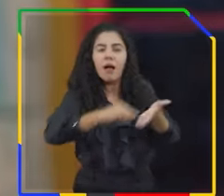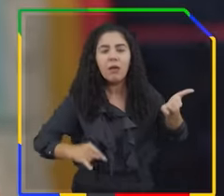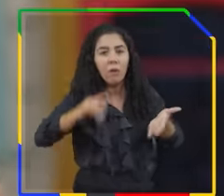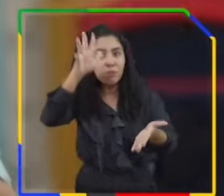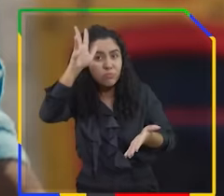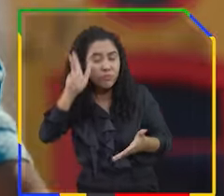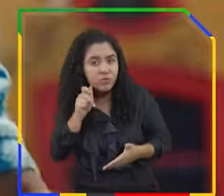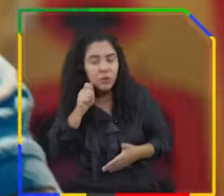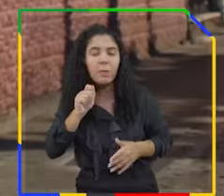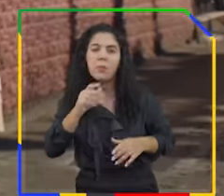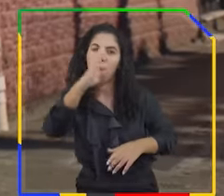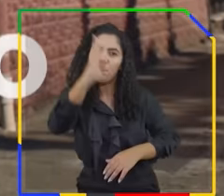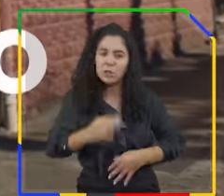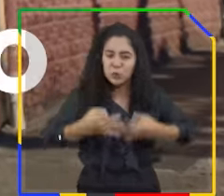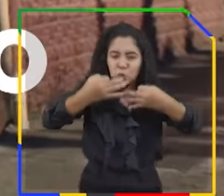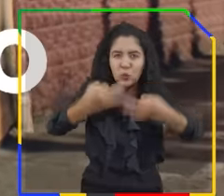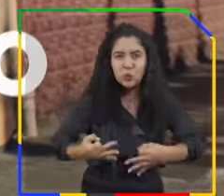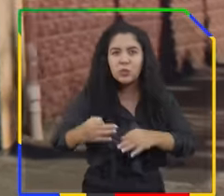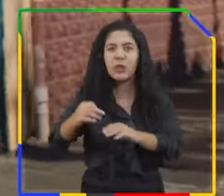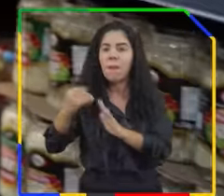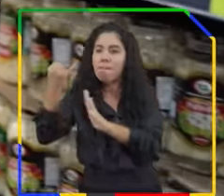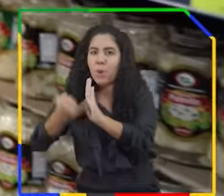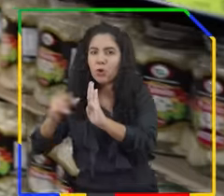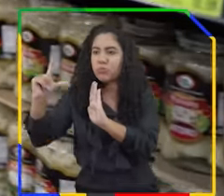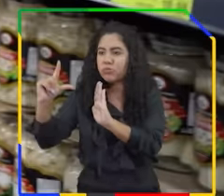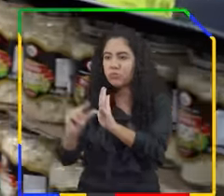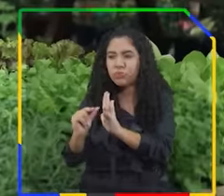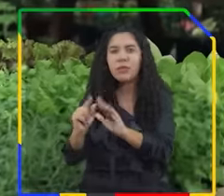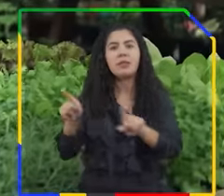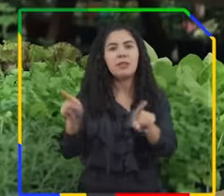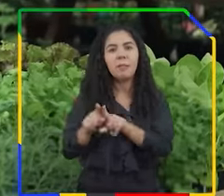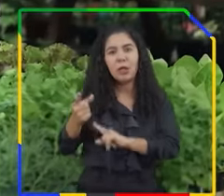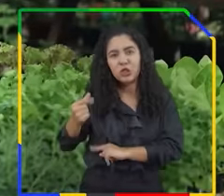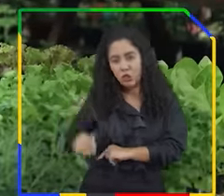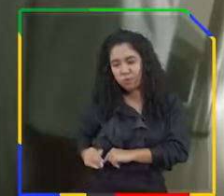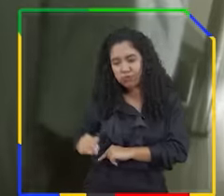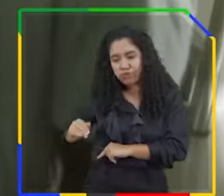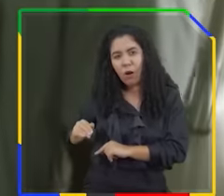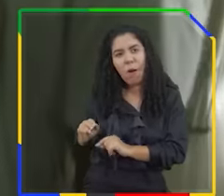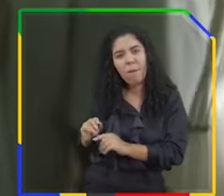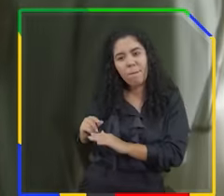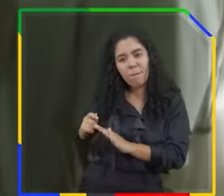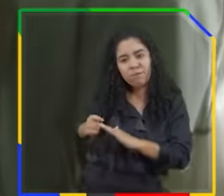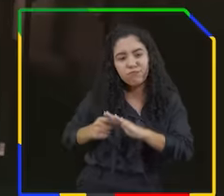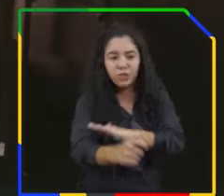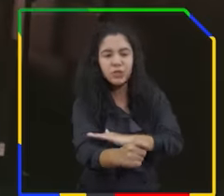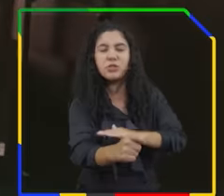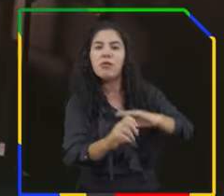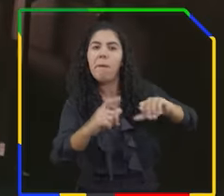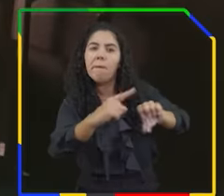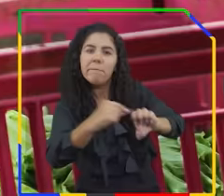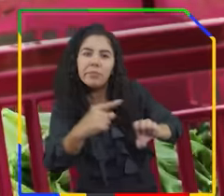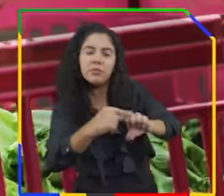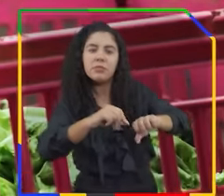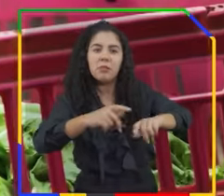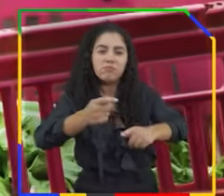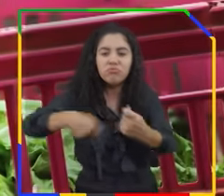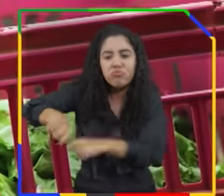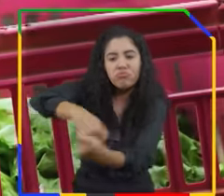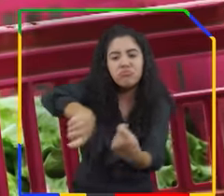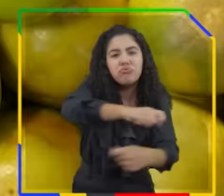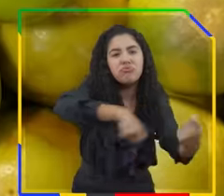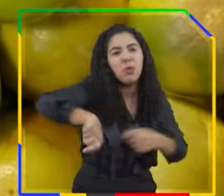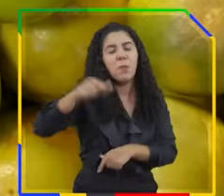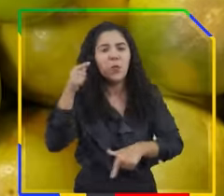É o Brasil justo, com menos imposto e mais dinheiro no bolso para investir no seu pequeno negócio, impulsionar